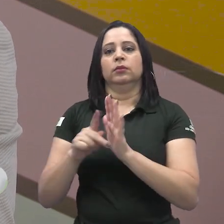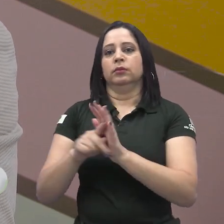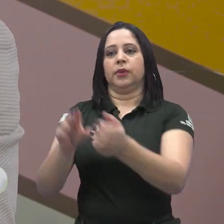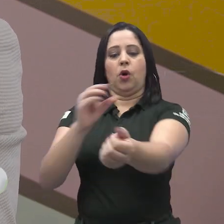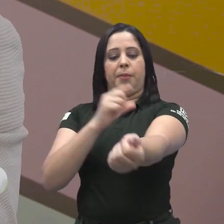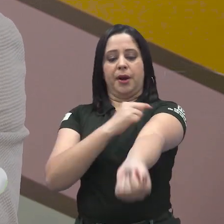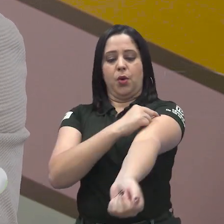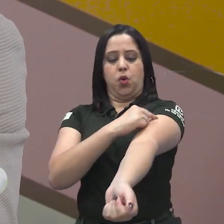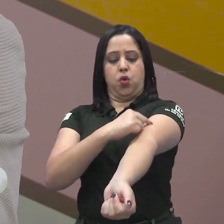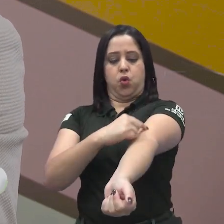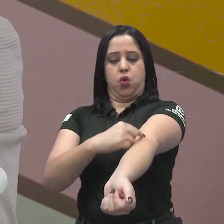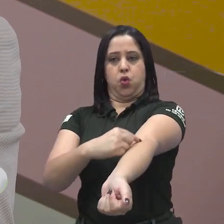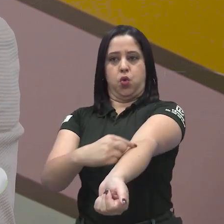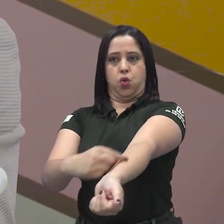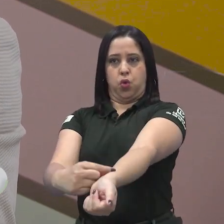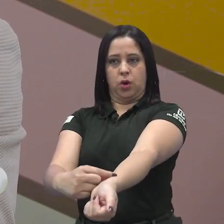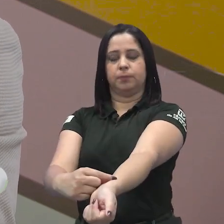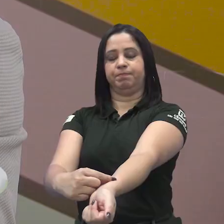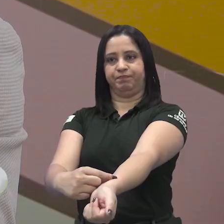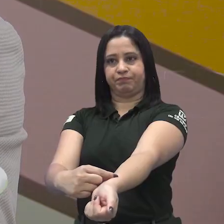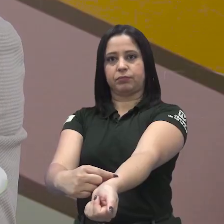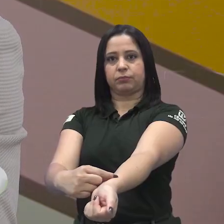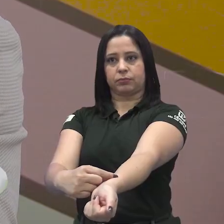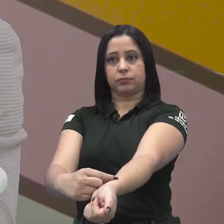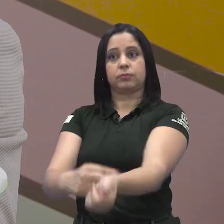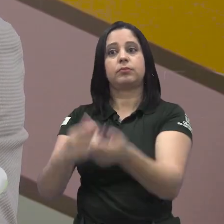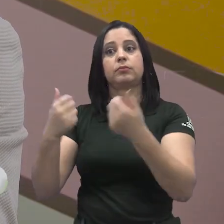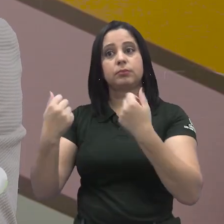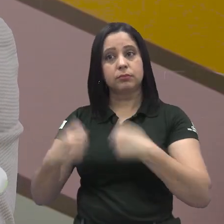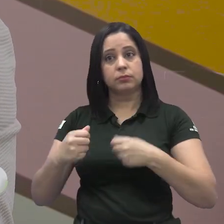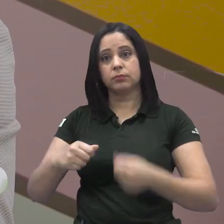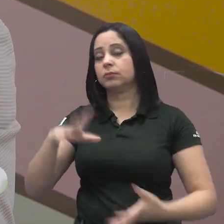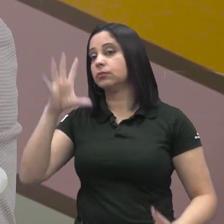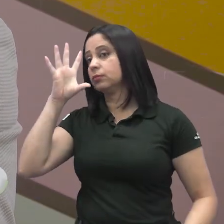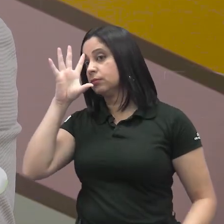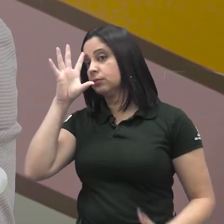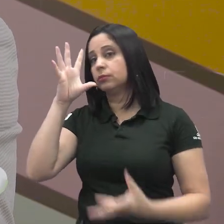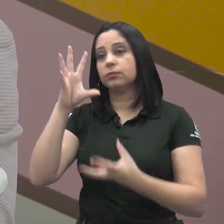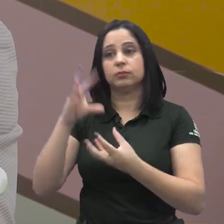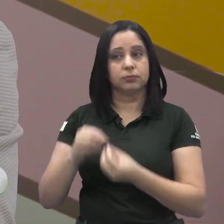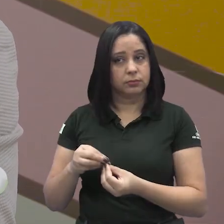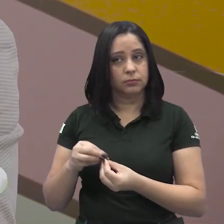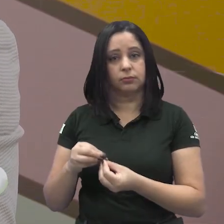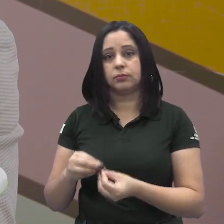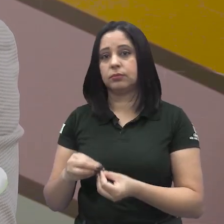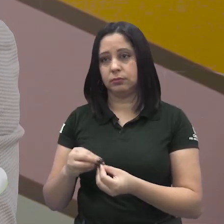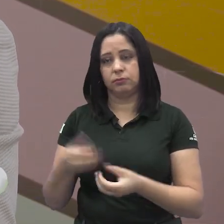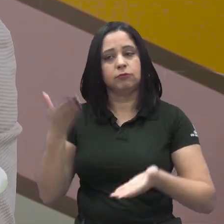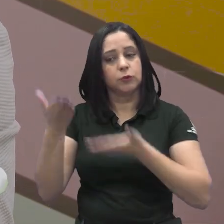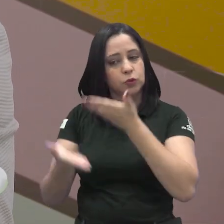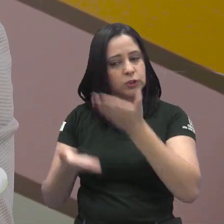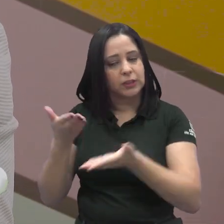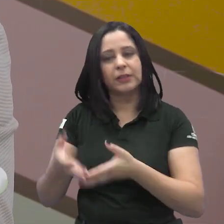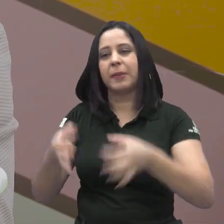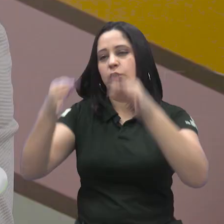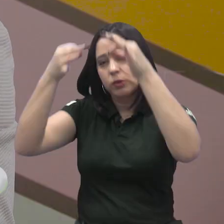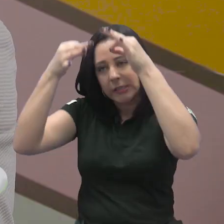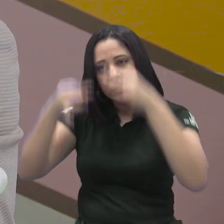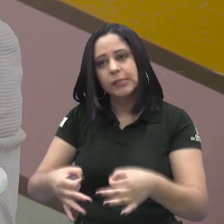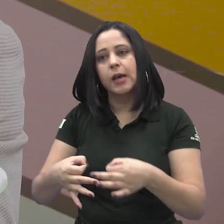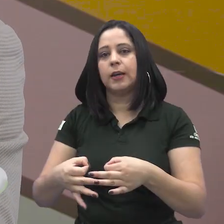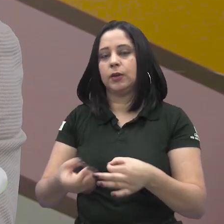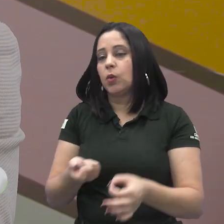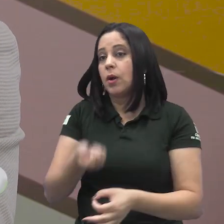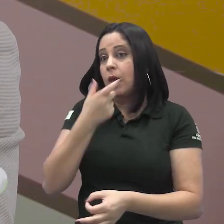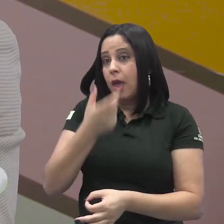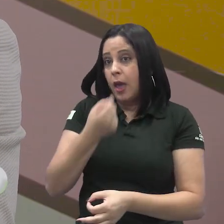do corpo. E aí, com isso, você vai entender melhor o quão agressivo você vai ter que ser nos tratamentos, tanto de medicamento quanto